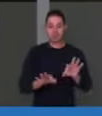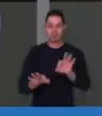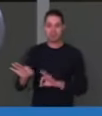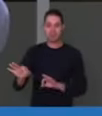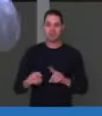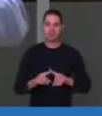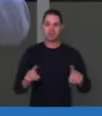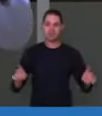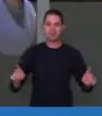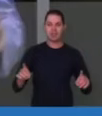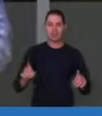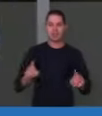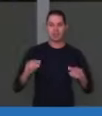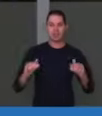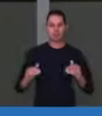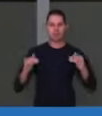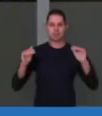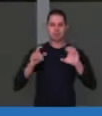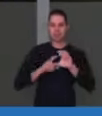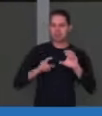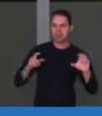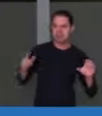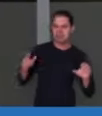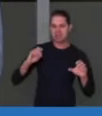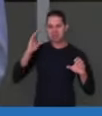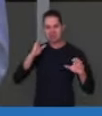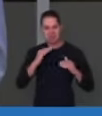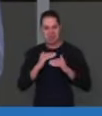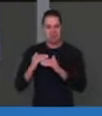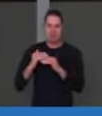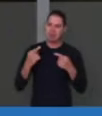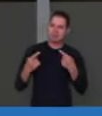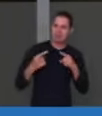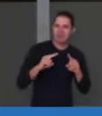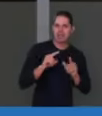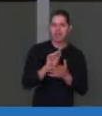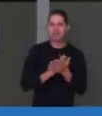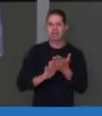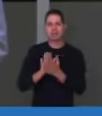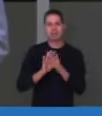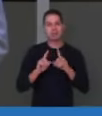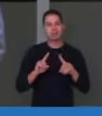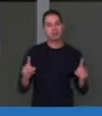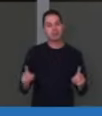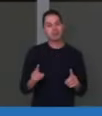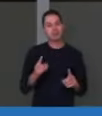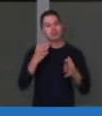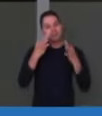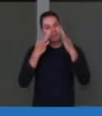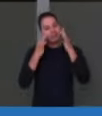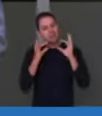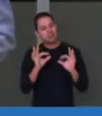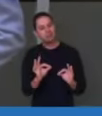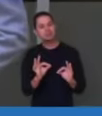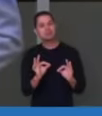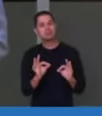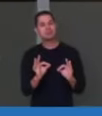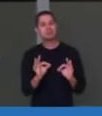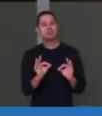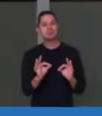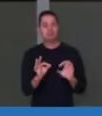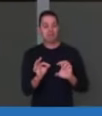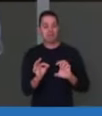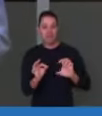não afeta a soberania nacional e a democracia. Mas o que me chama muita atenção é que não é somente a